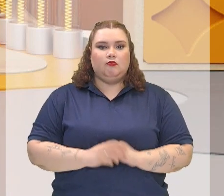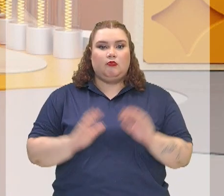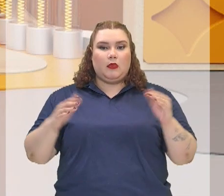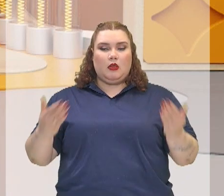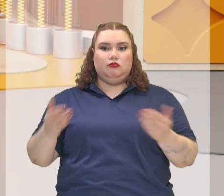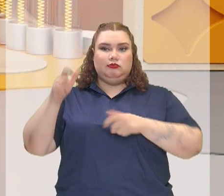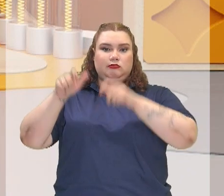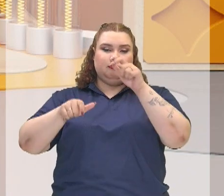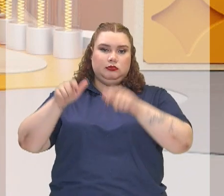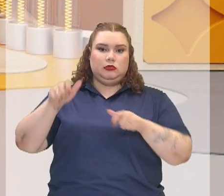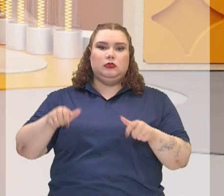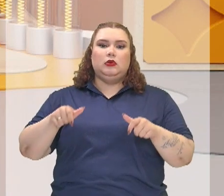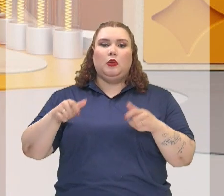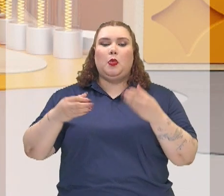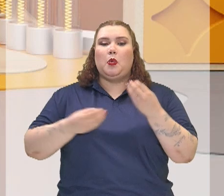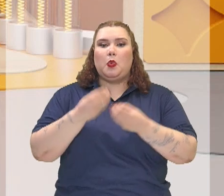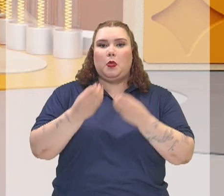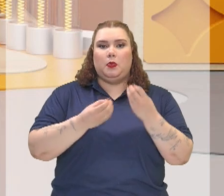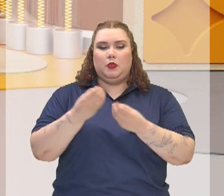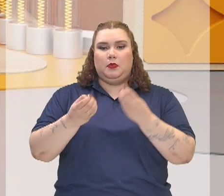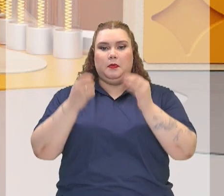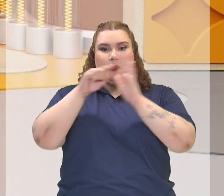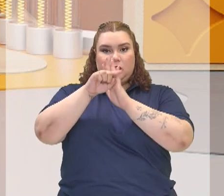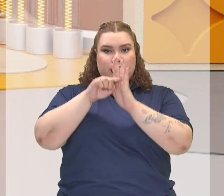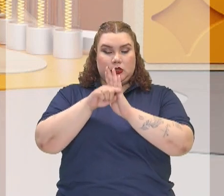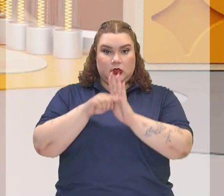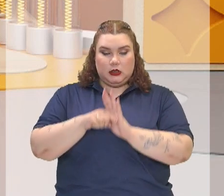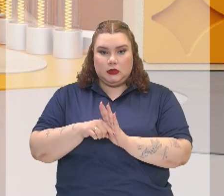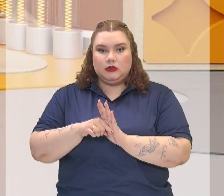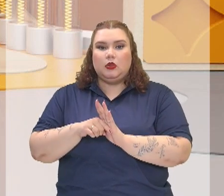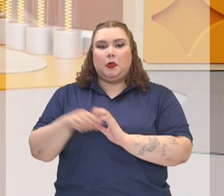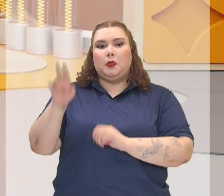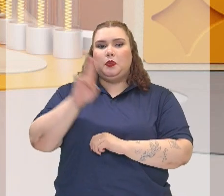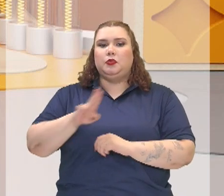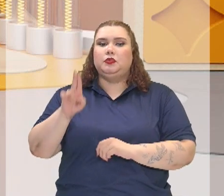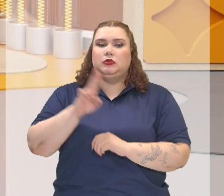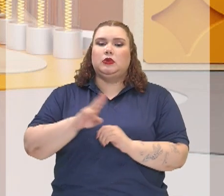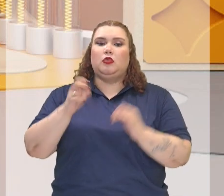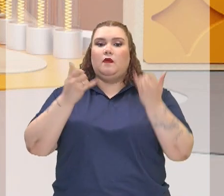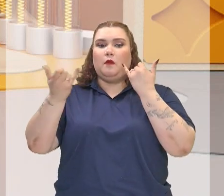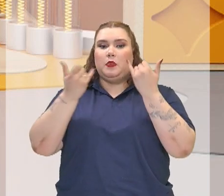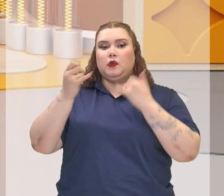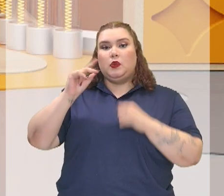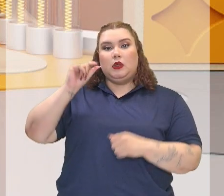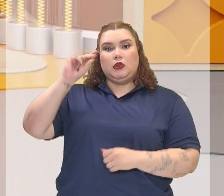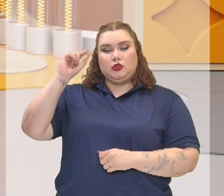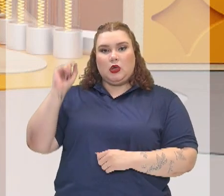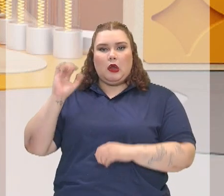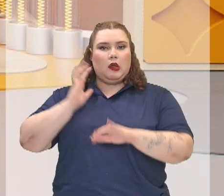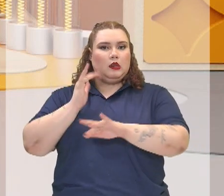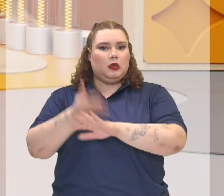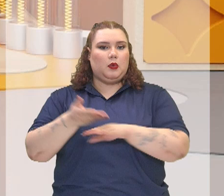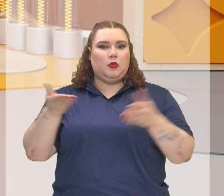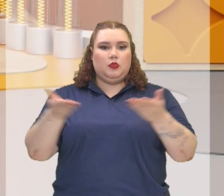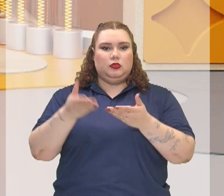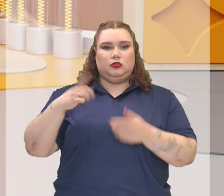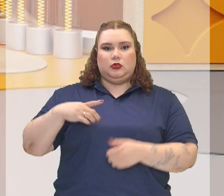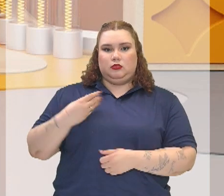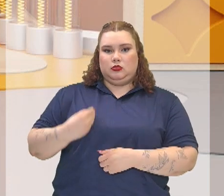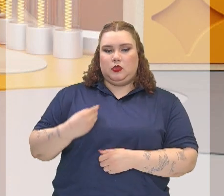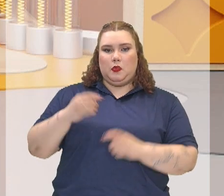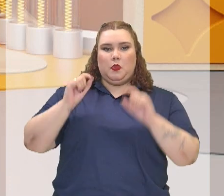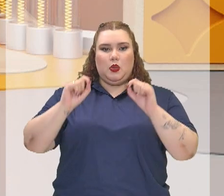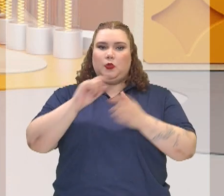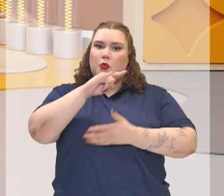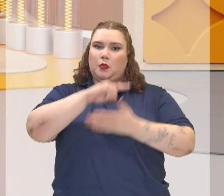fazem, né, isso, quem? Os historiadores, né, usando pistas antigas que ficaram até hoje, chamadas de fontes